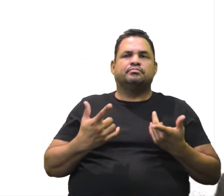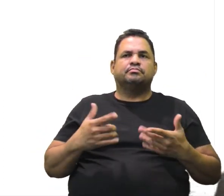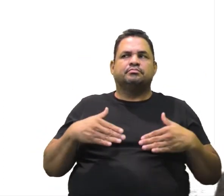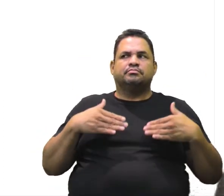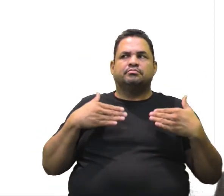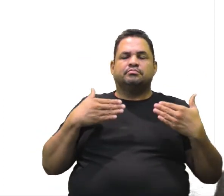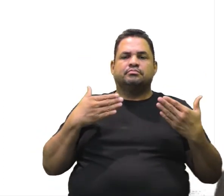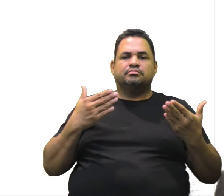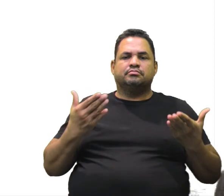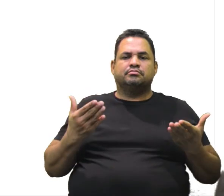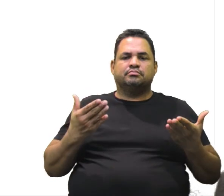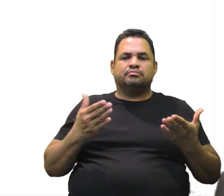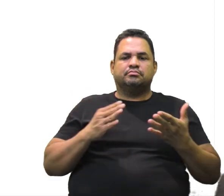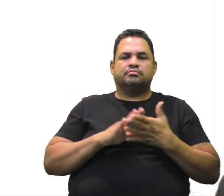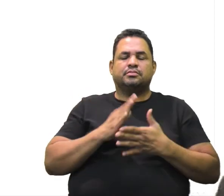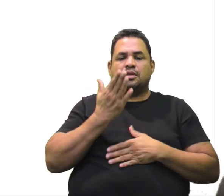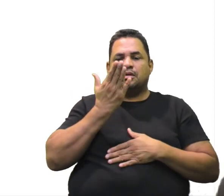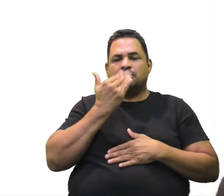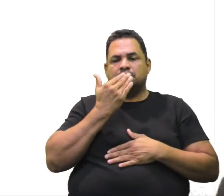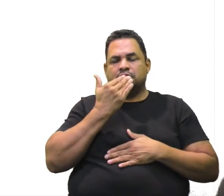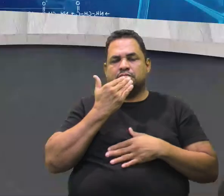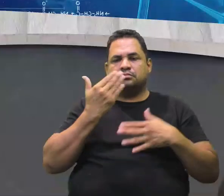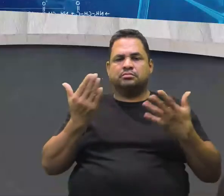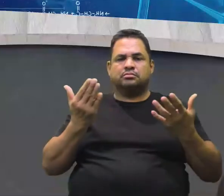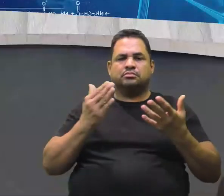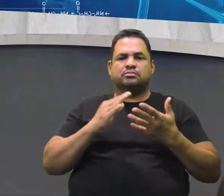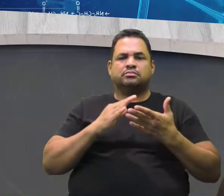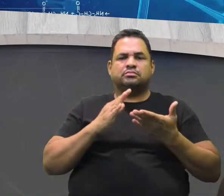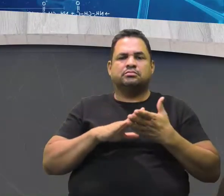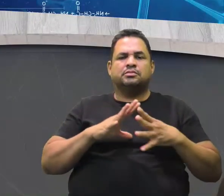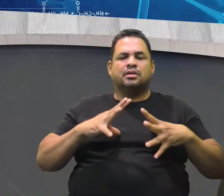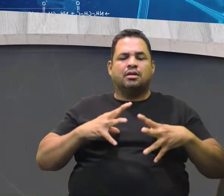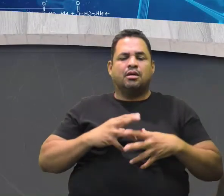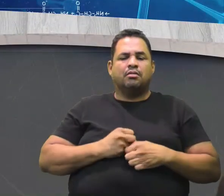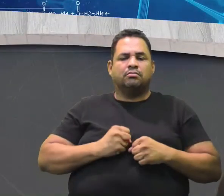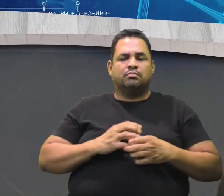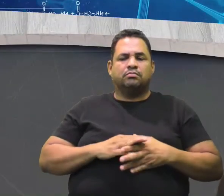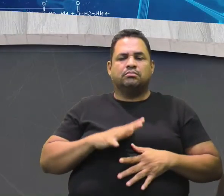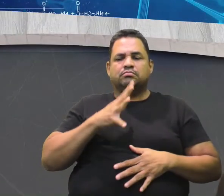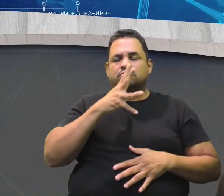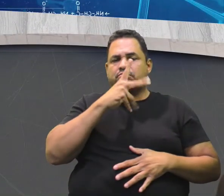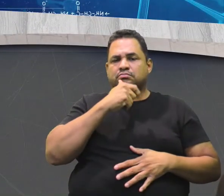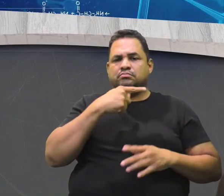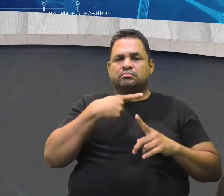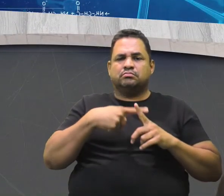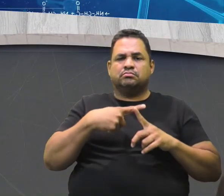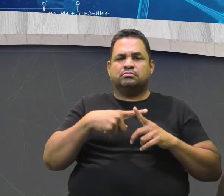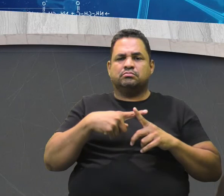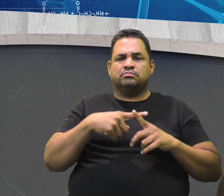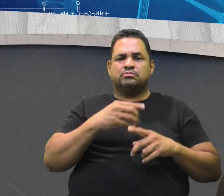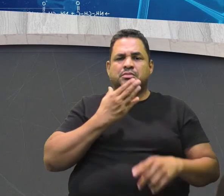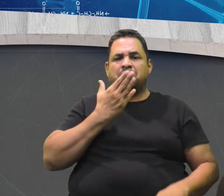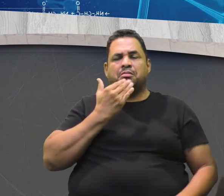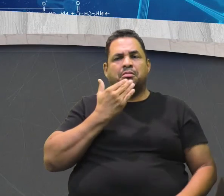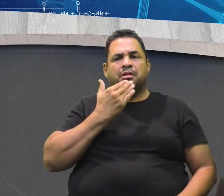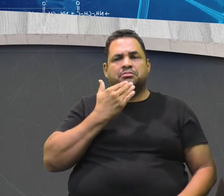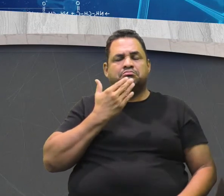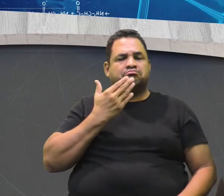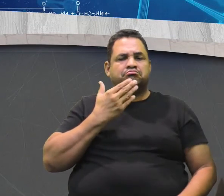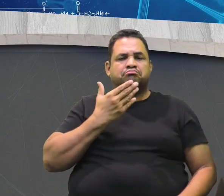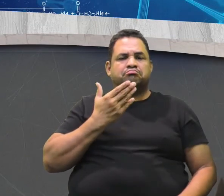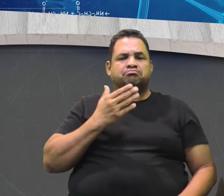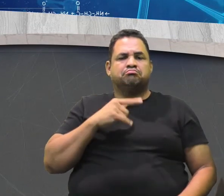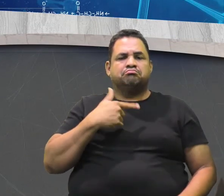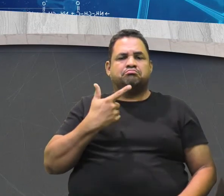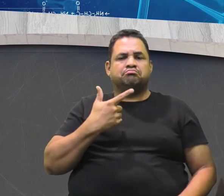vezes, meu caro aluno, você se alimenta e a digestão demora? Porque você não mastigou direito, não